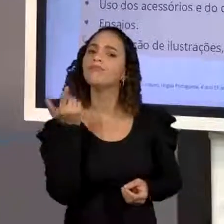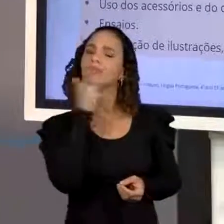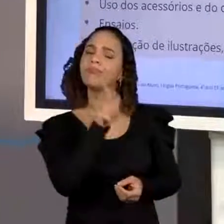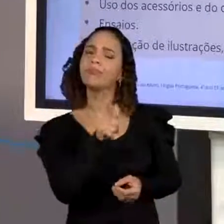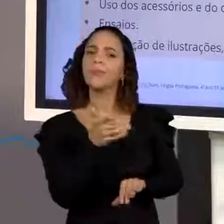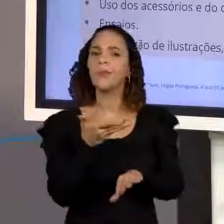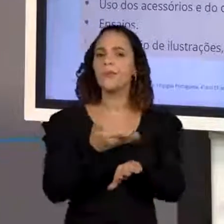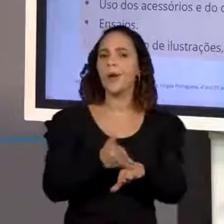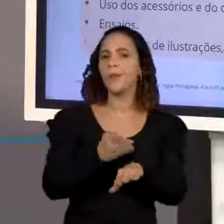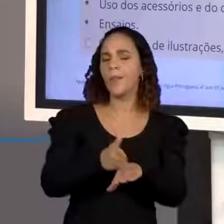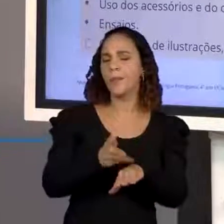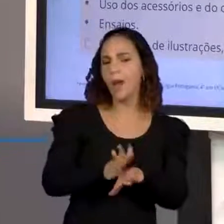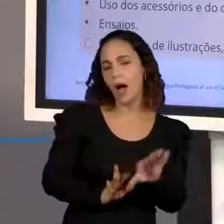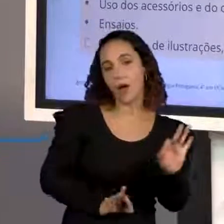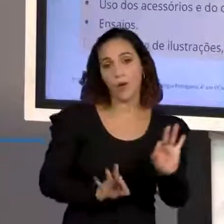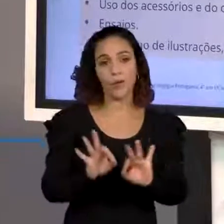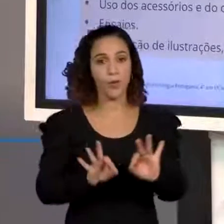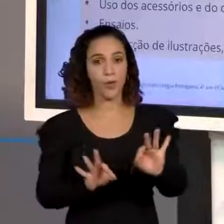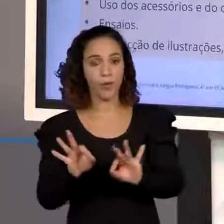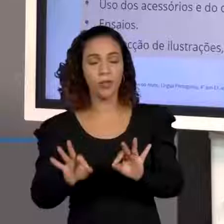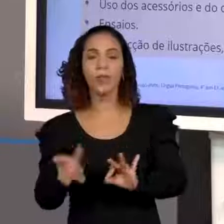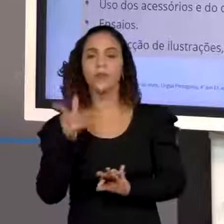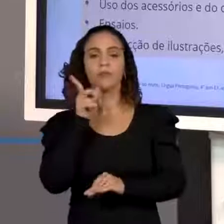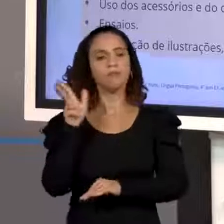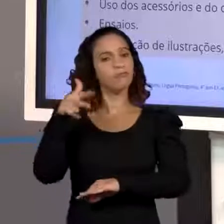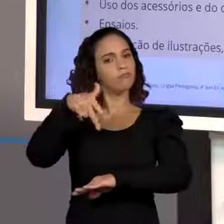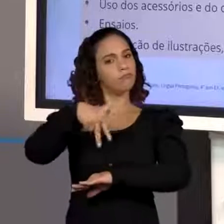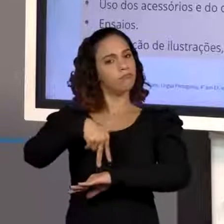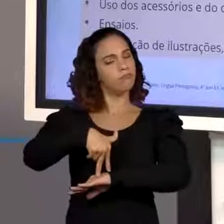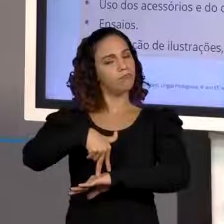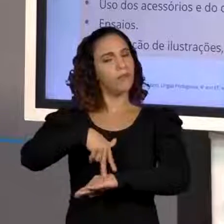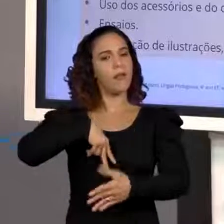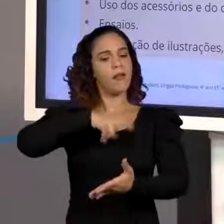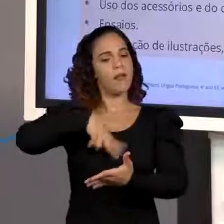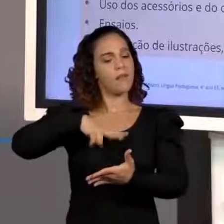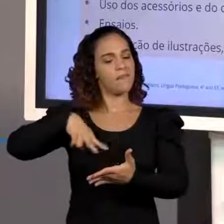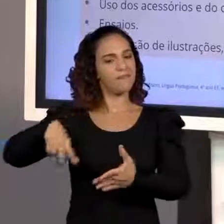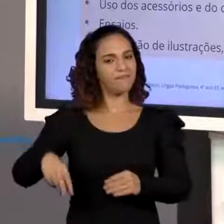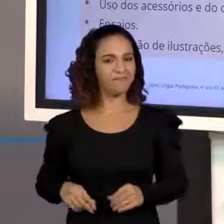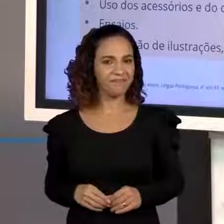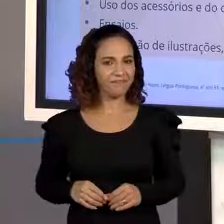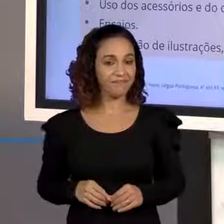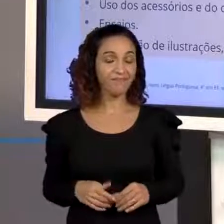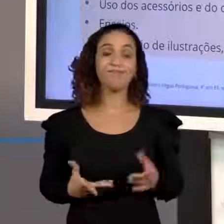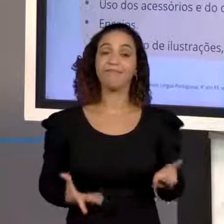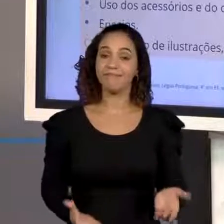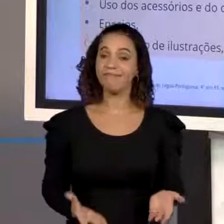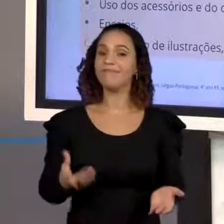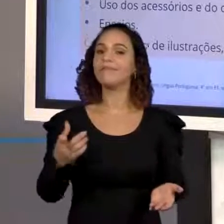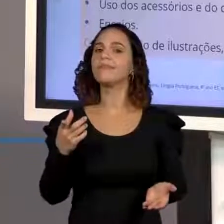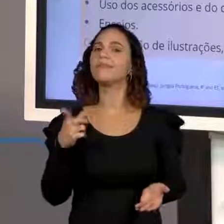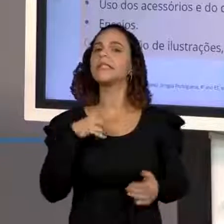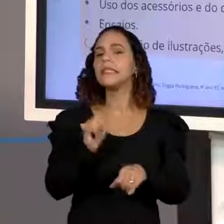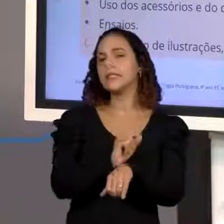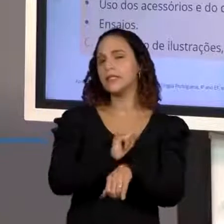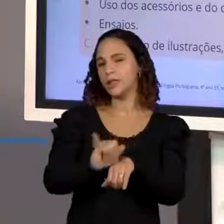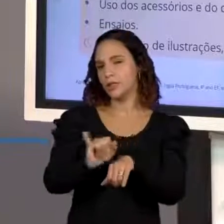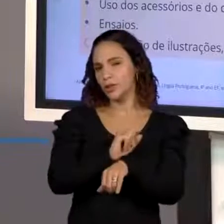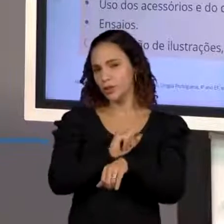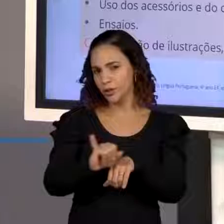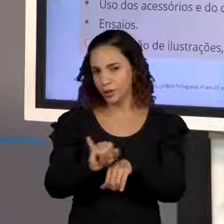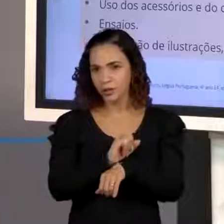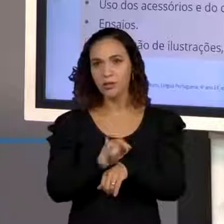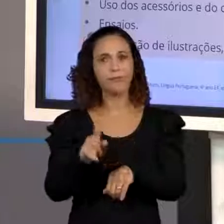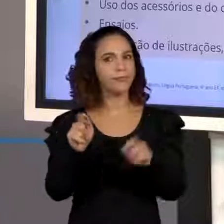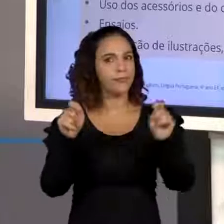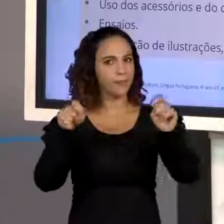forma organizada para uma leitura em voz alta. Então, o professor trouxe aqui algumas estratégias que você